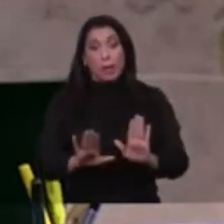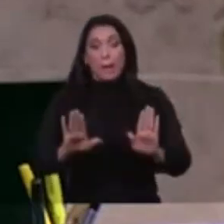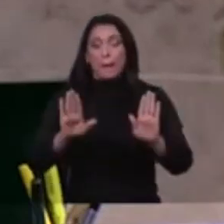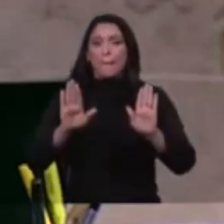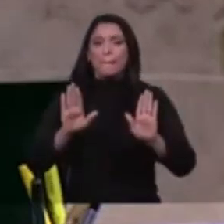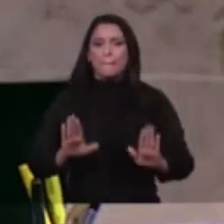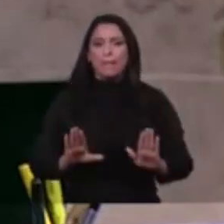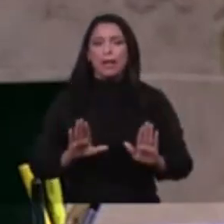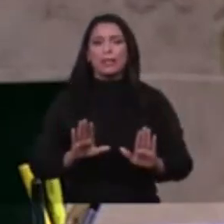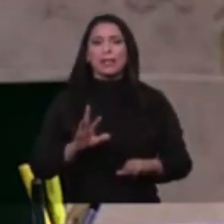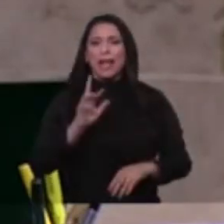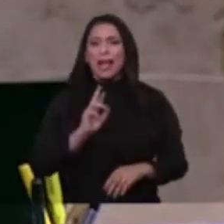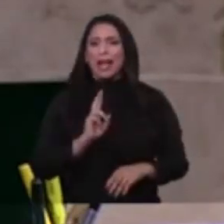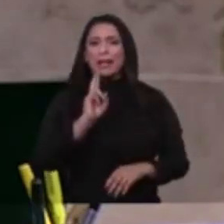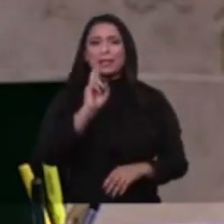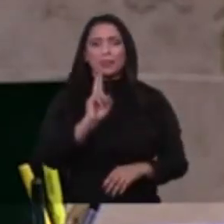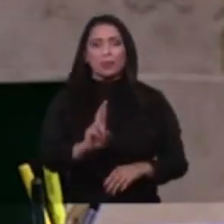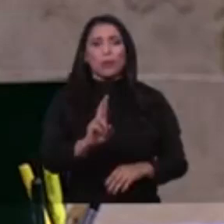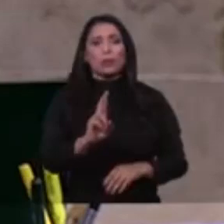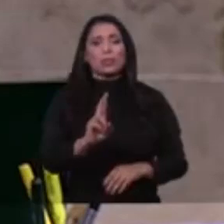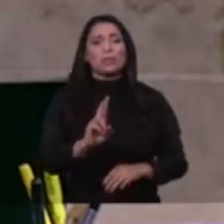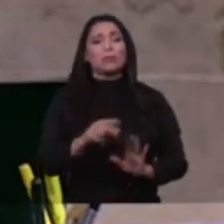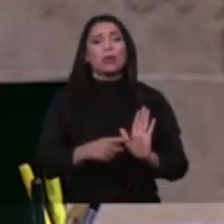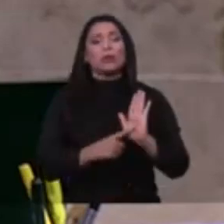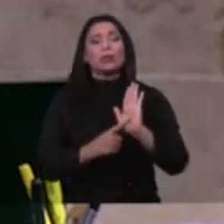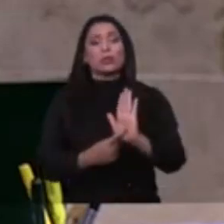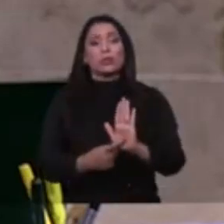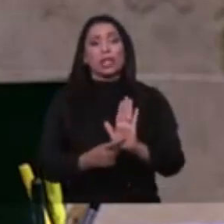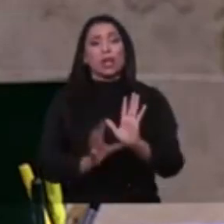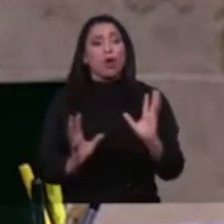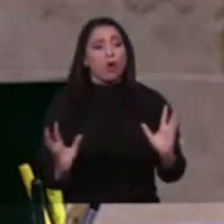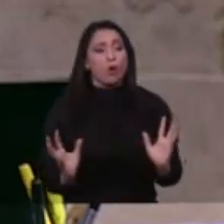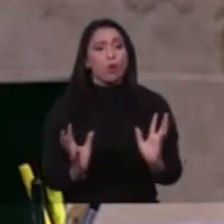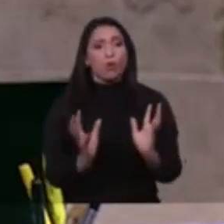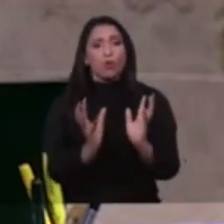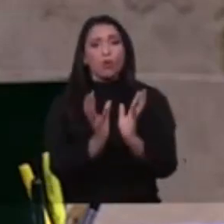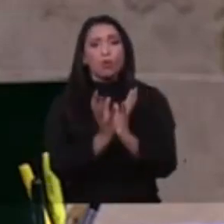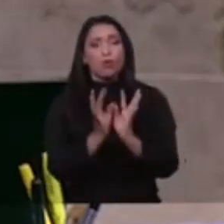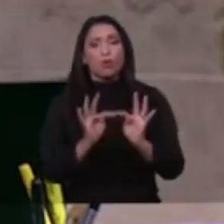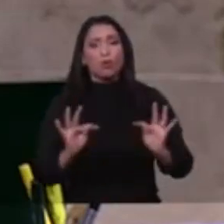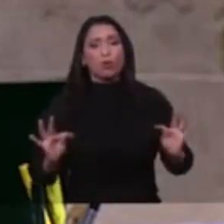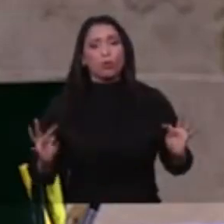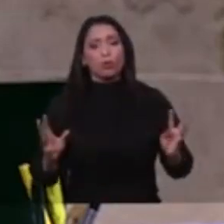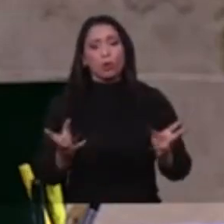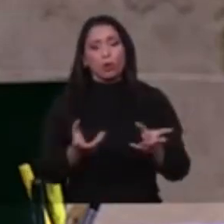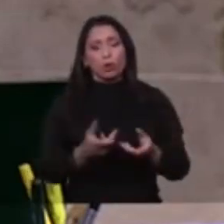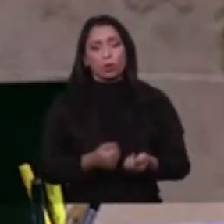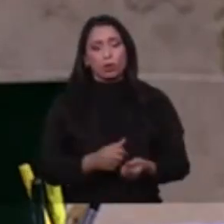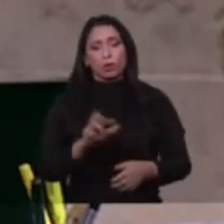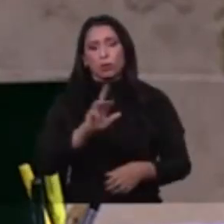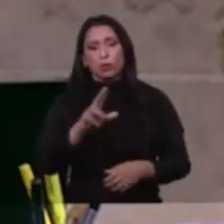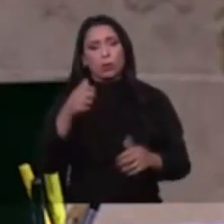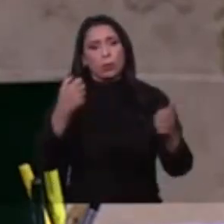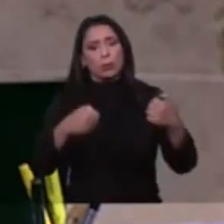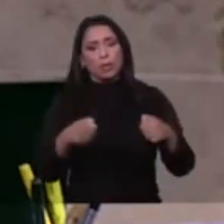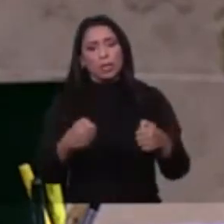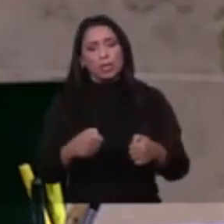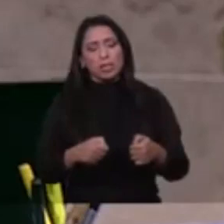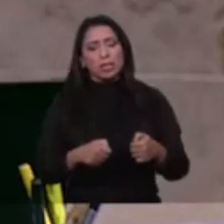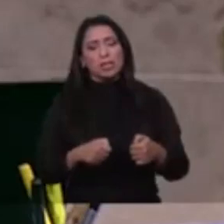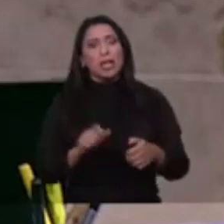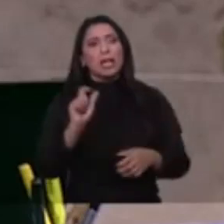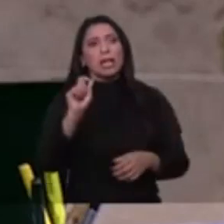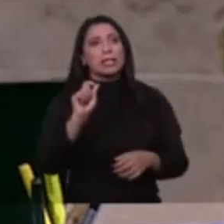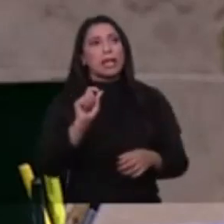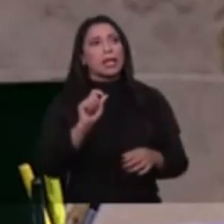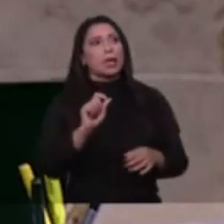mas o resultado dos atos praticados pela turba, não se fazendo necessário descrever quem quebrou